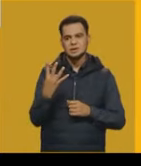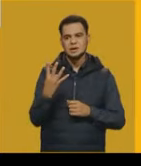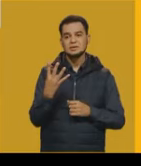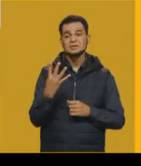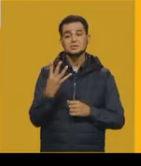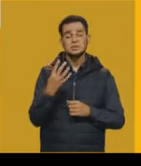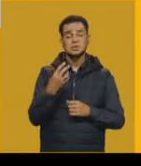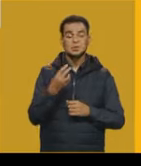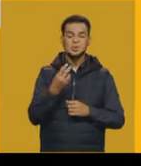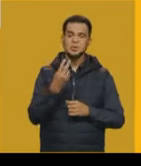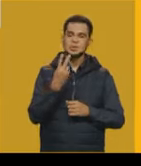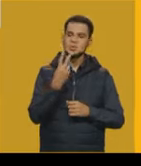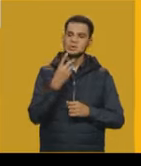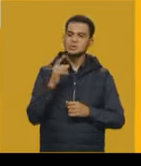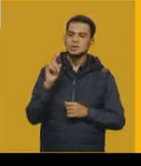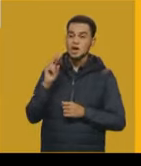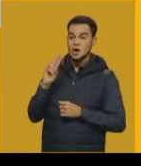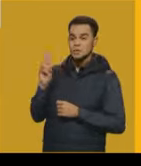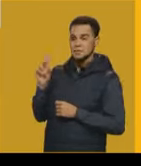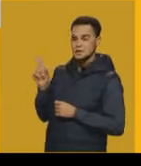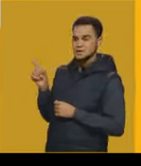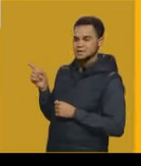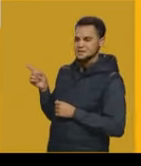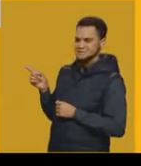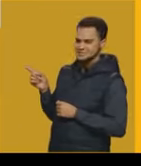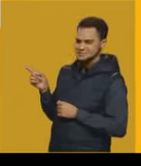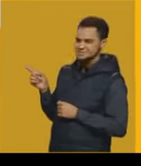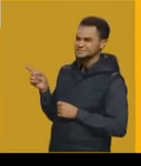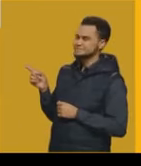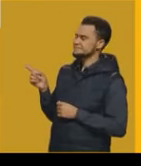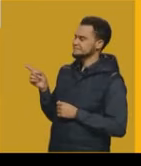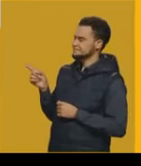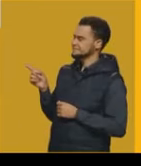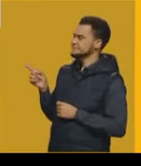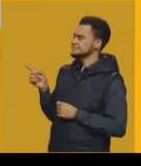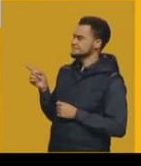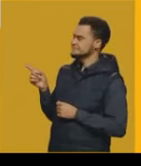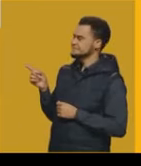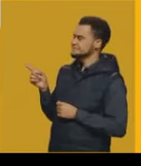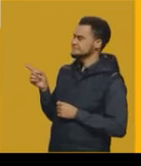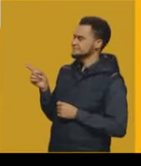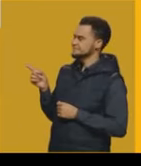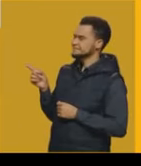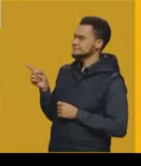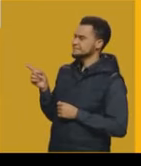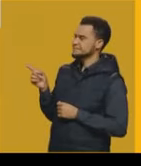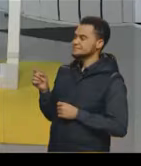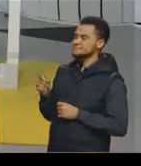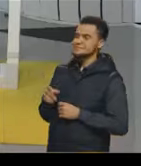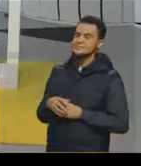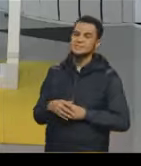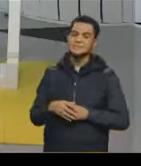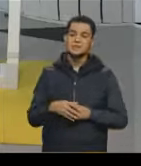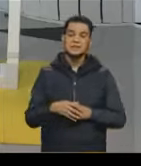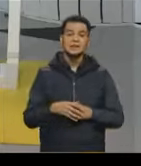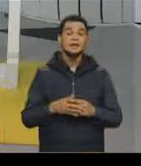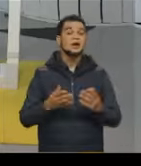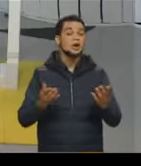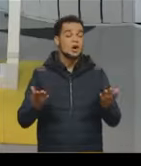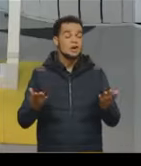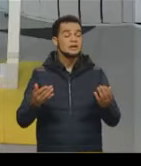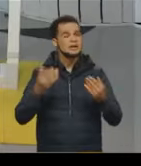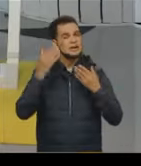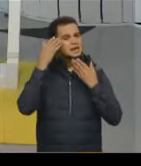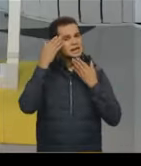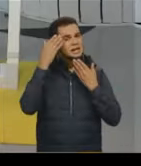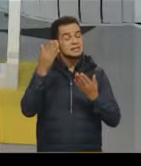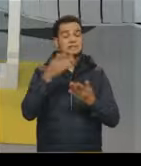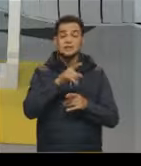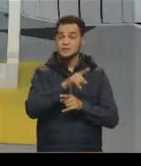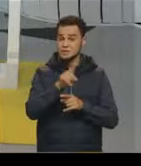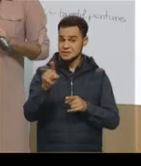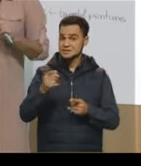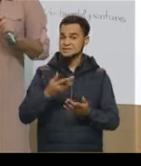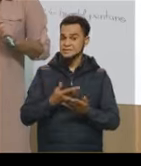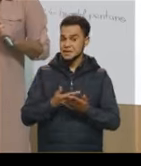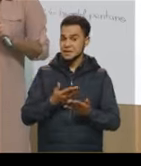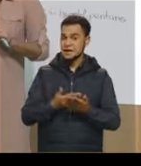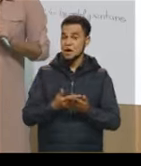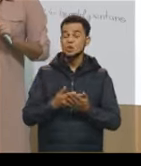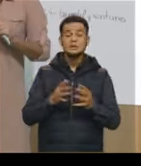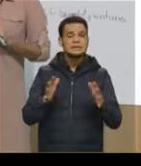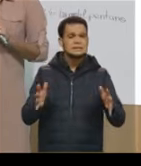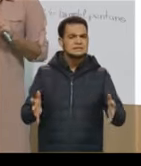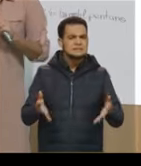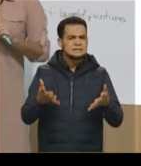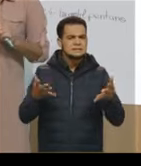trimetilpentano. Gente, eu quero agradecer a todos vocês, tá? Por essa aula, pela presença.